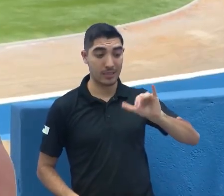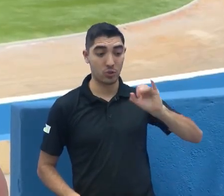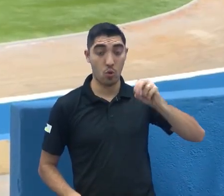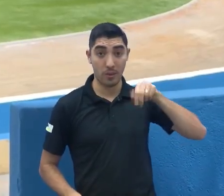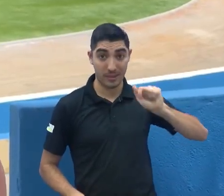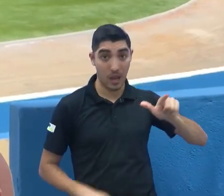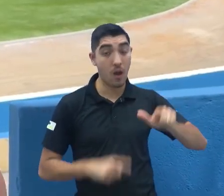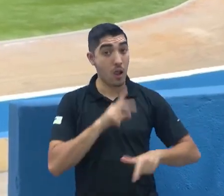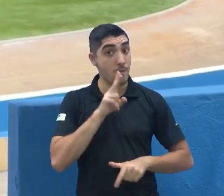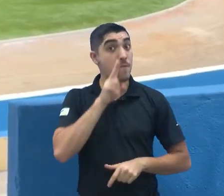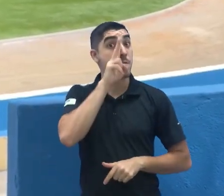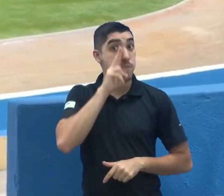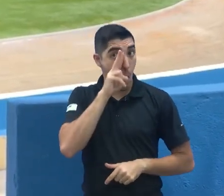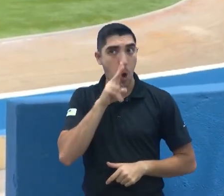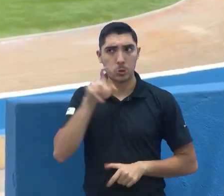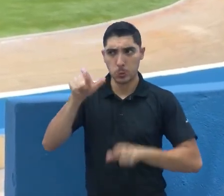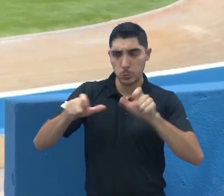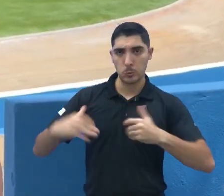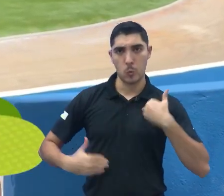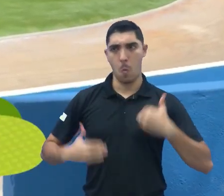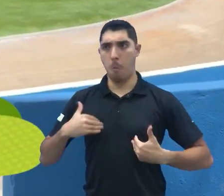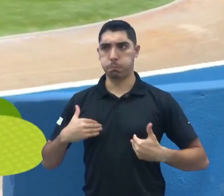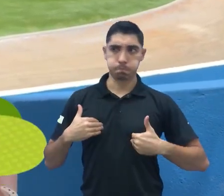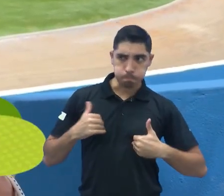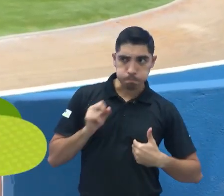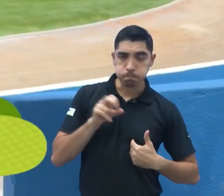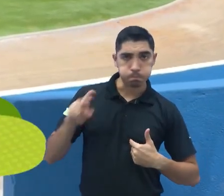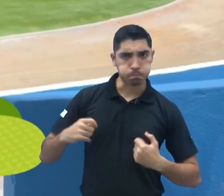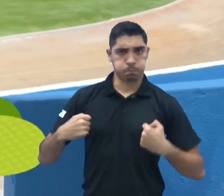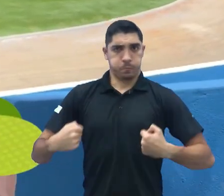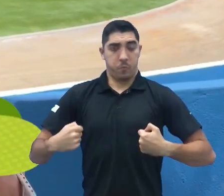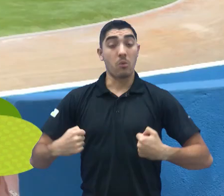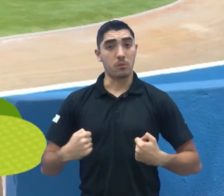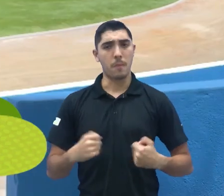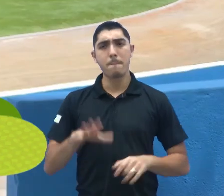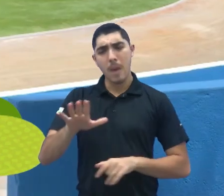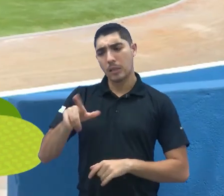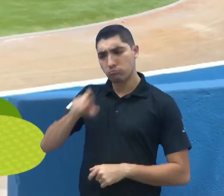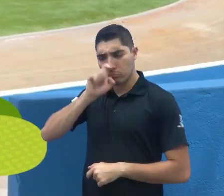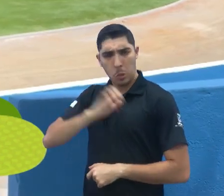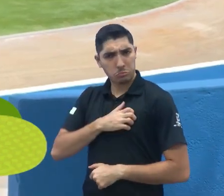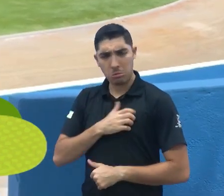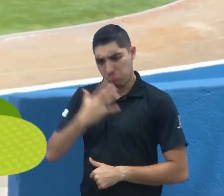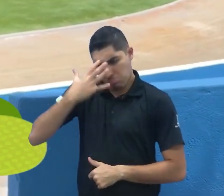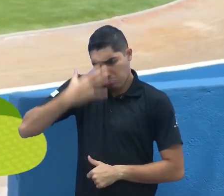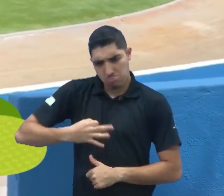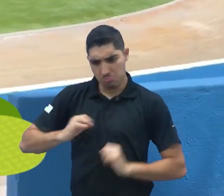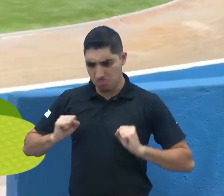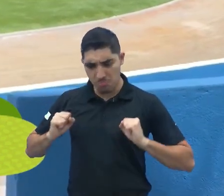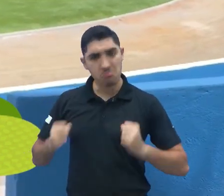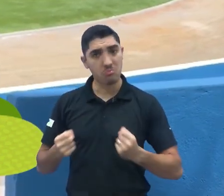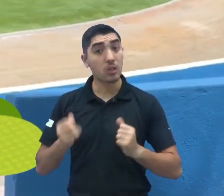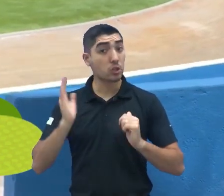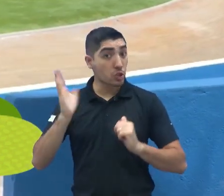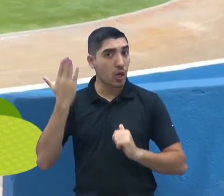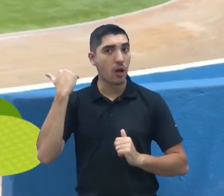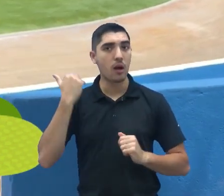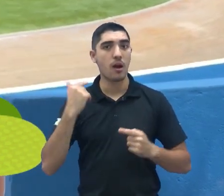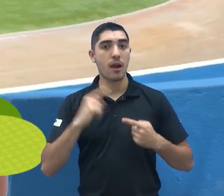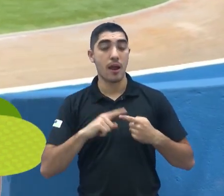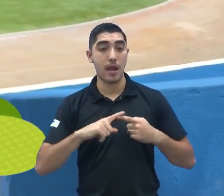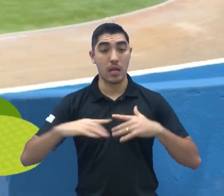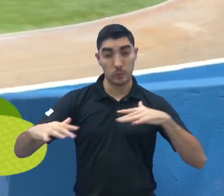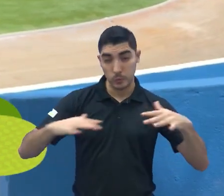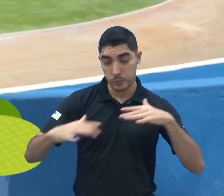vamos duelar da melhor forma possível, vamos entregar nosso máximo, os meninos estão preparados, estão com cabeça boa, tivemos bons jogos, um empate contra a forte equipe do